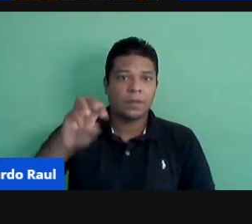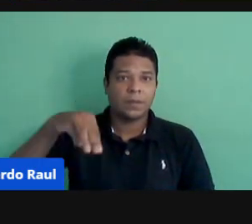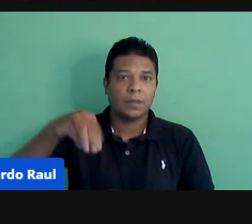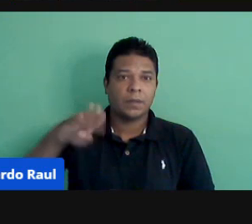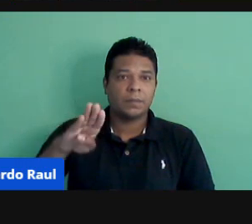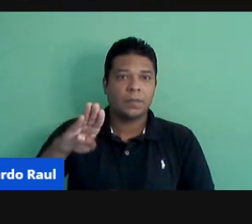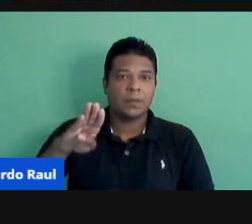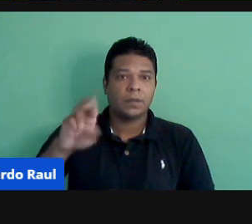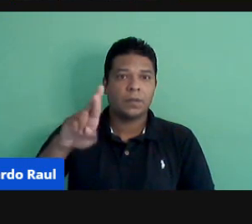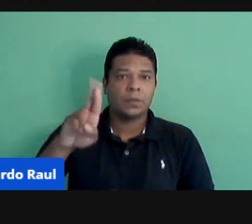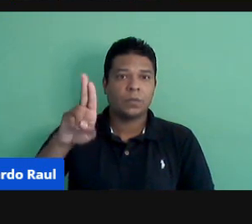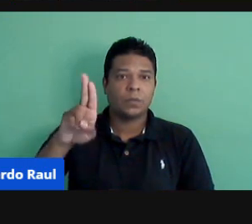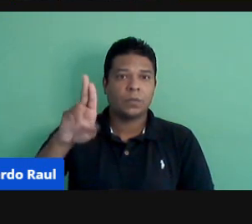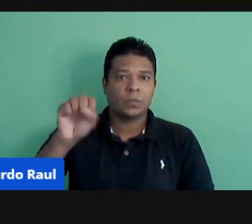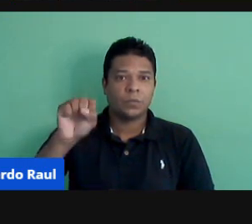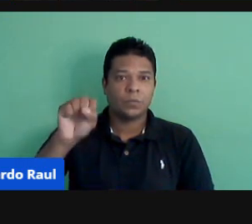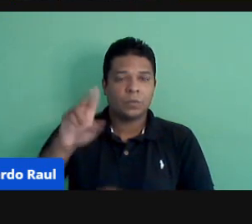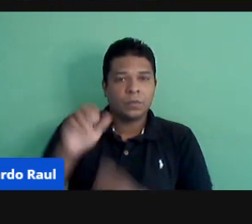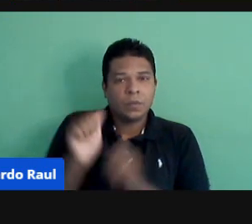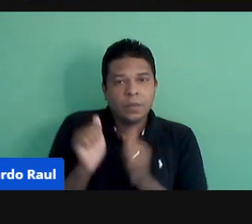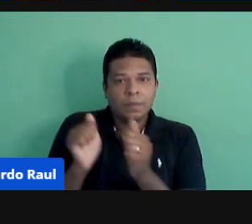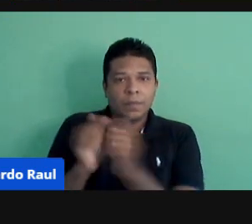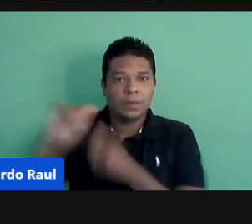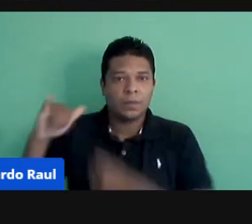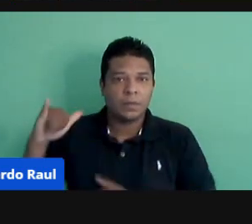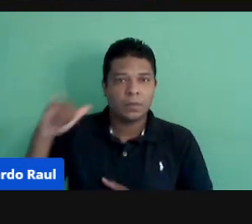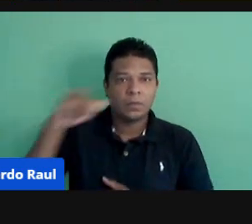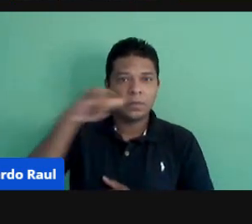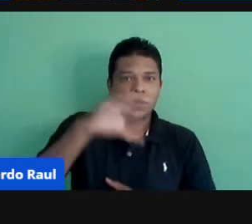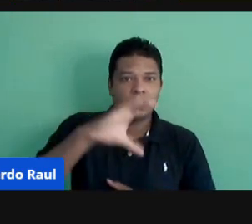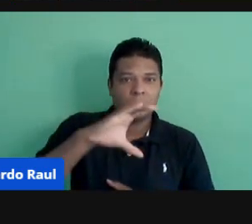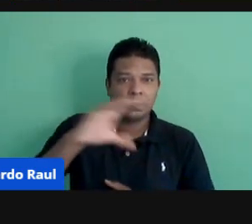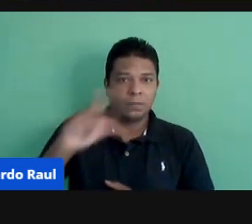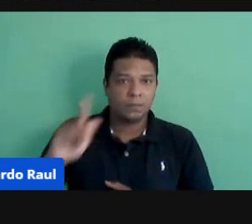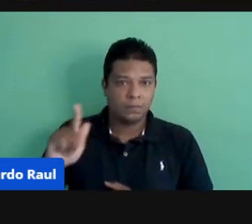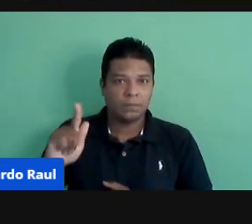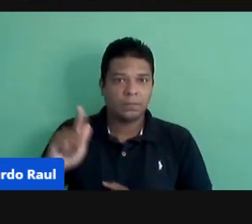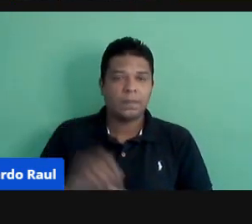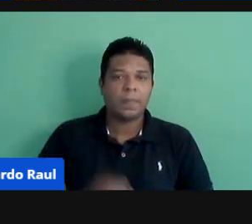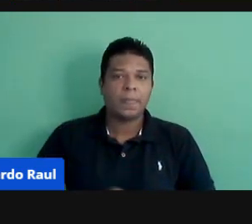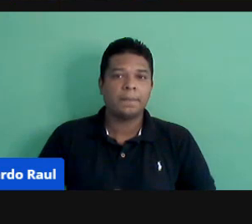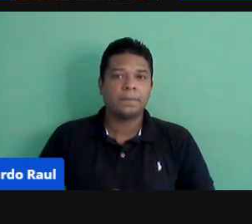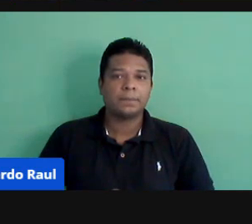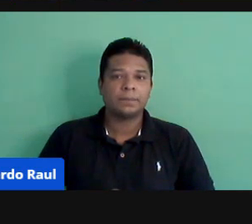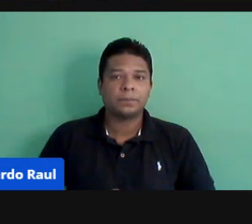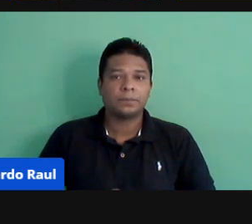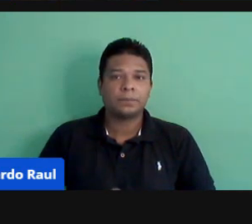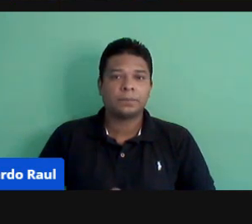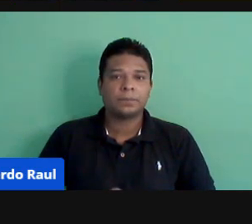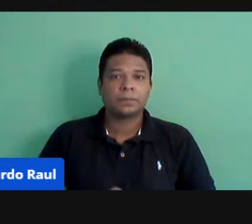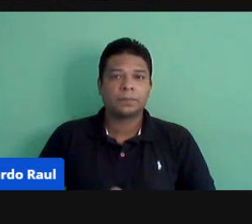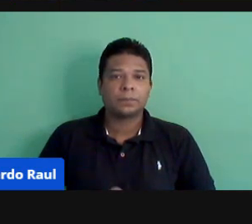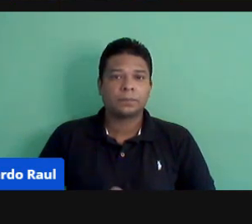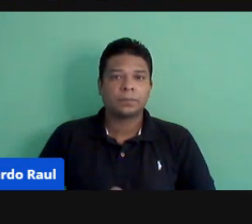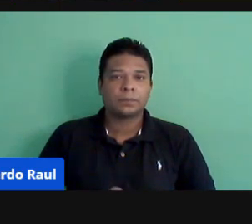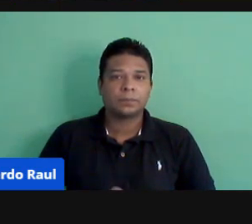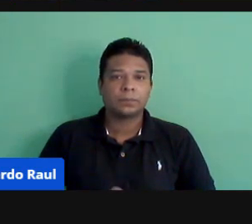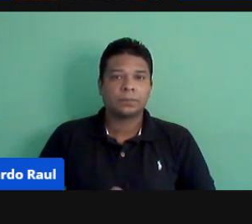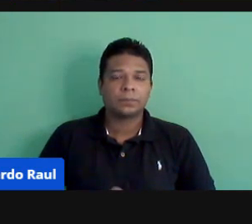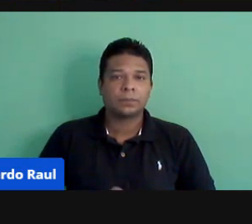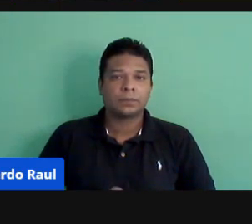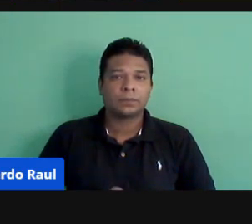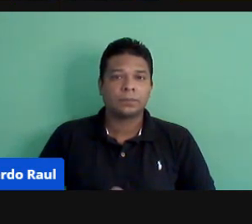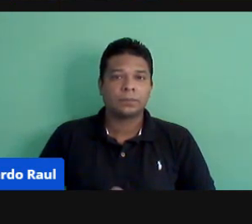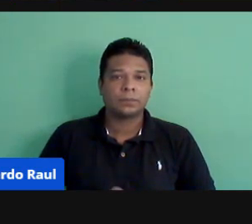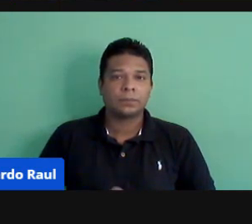aeroporto de Campo Grande. Bom, você poder repetir aí o que